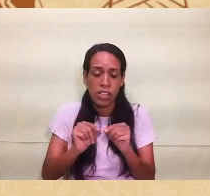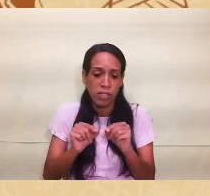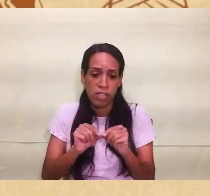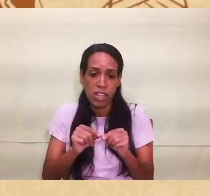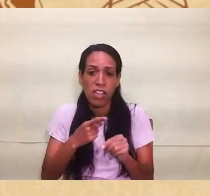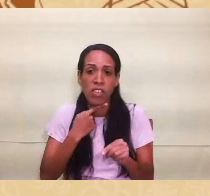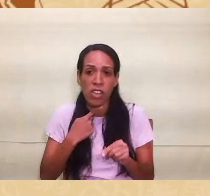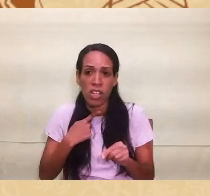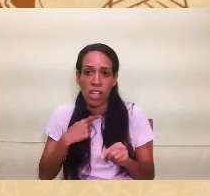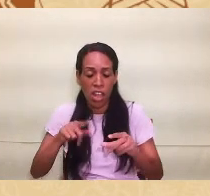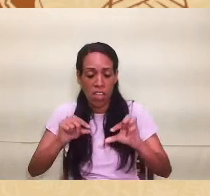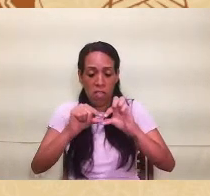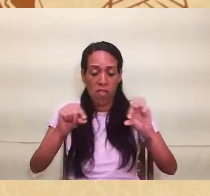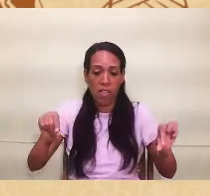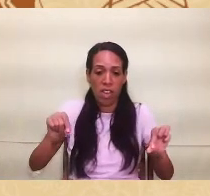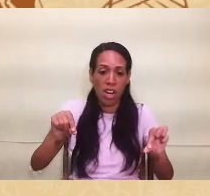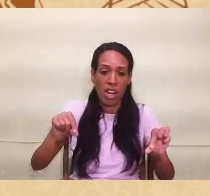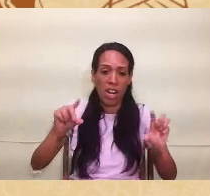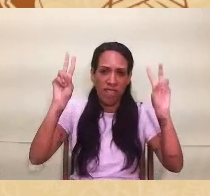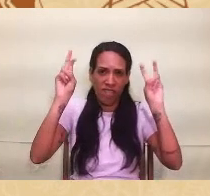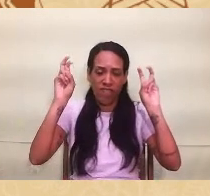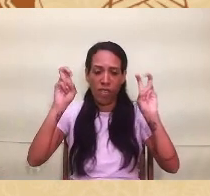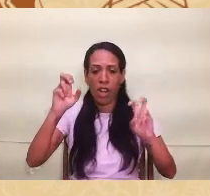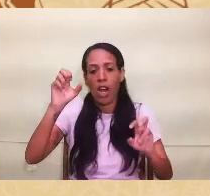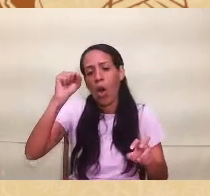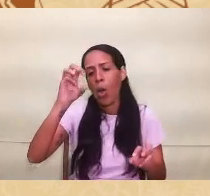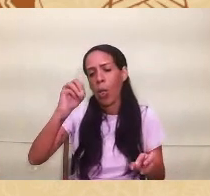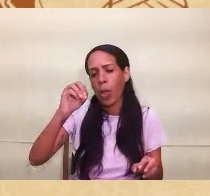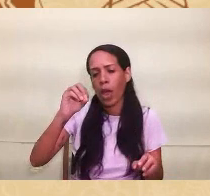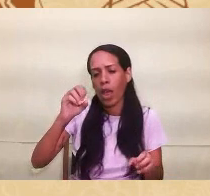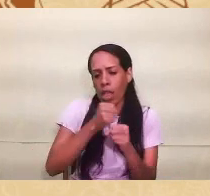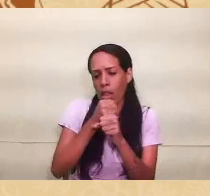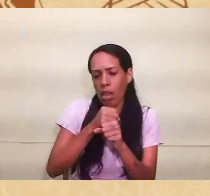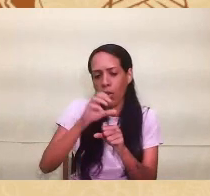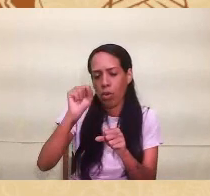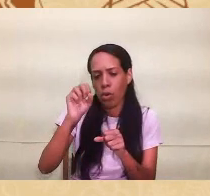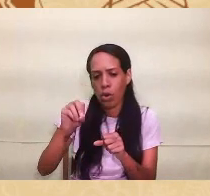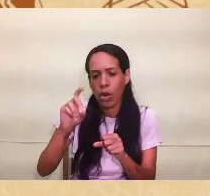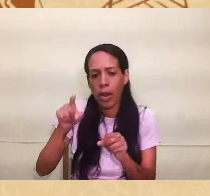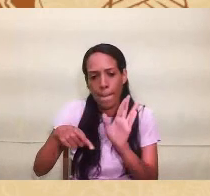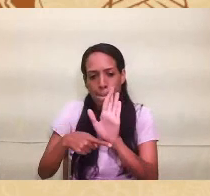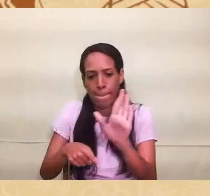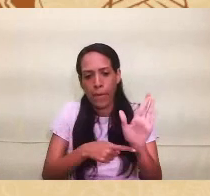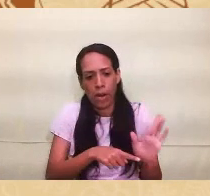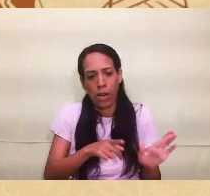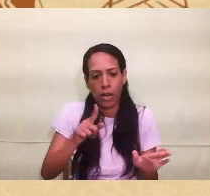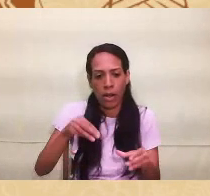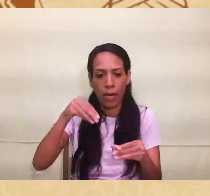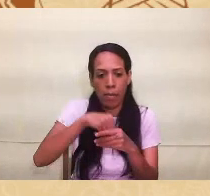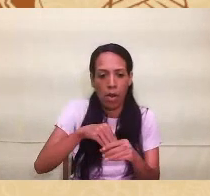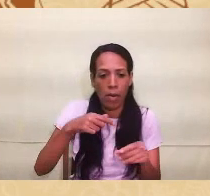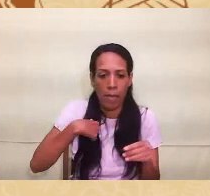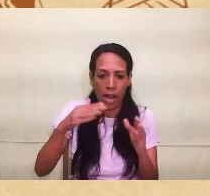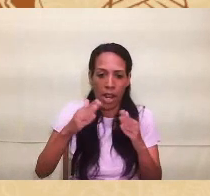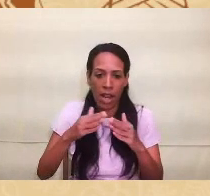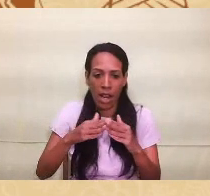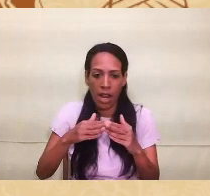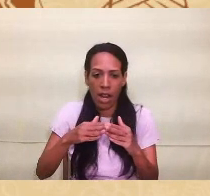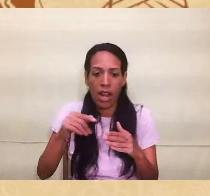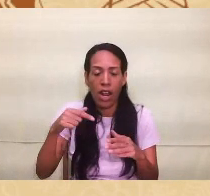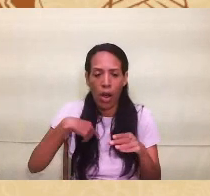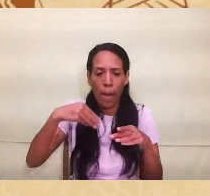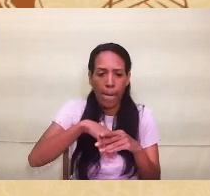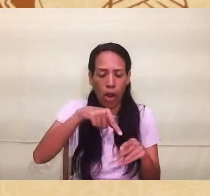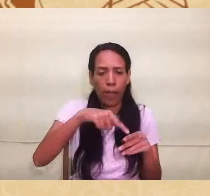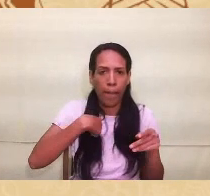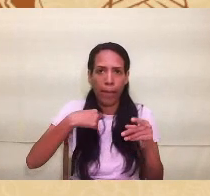É uma frase da década de 80 que nós formulamos, demonstrando isso. Mora aí, essa aí é minha casa, eu moro nessa oca, essa que